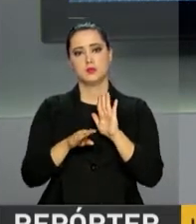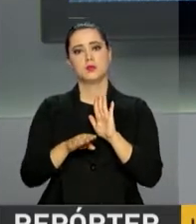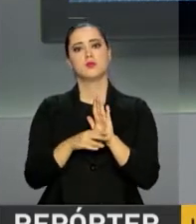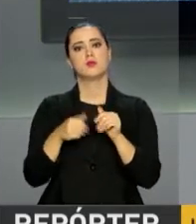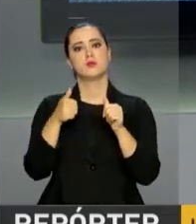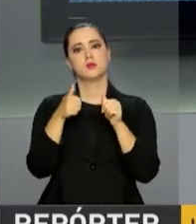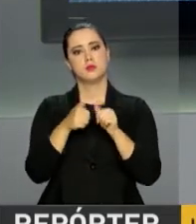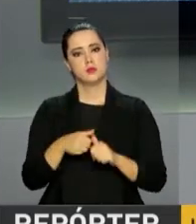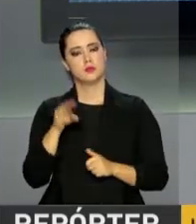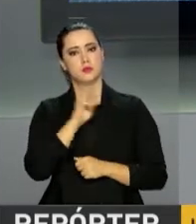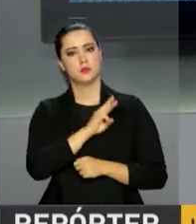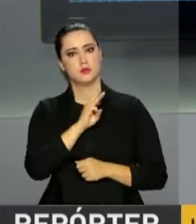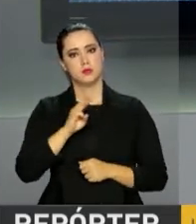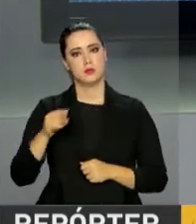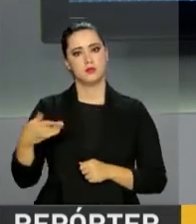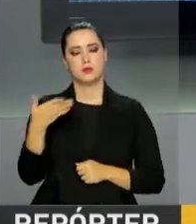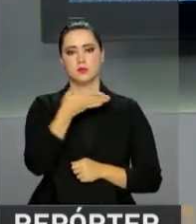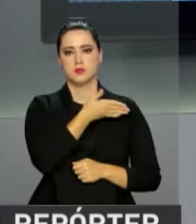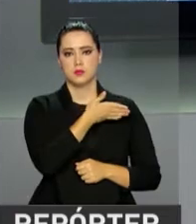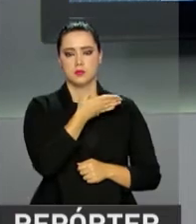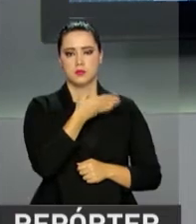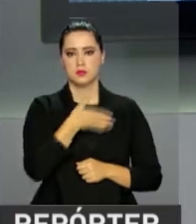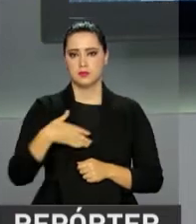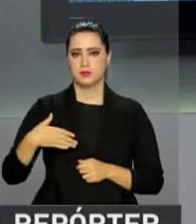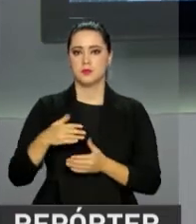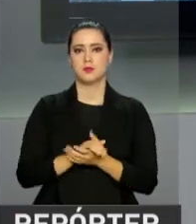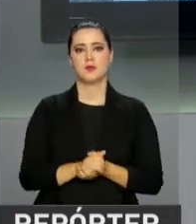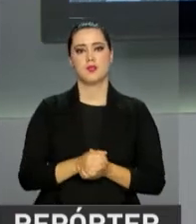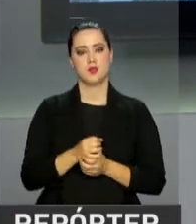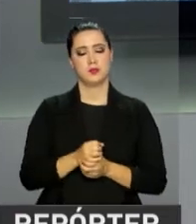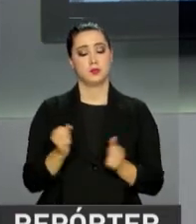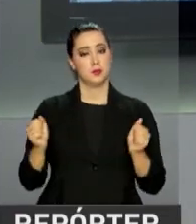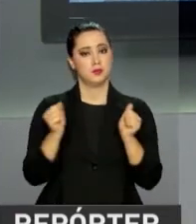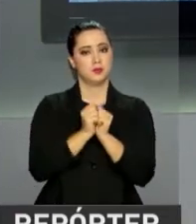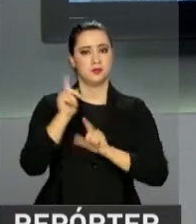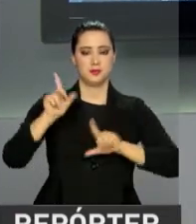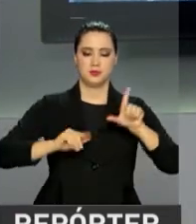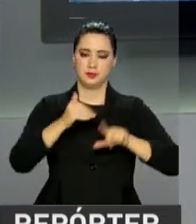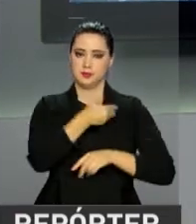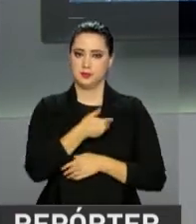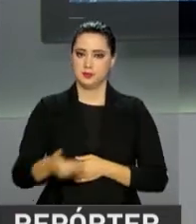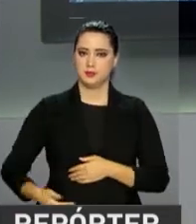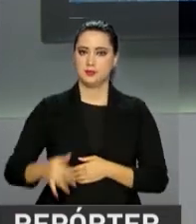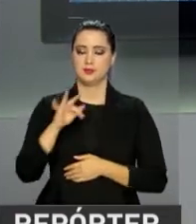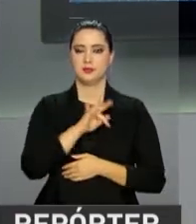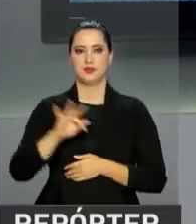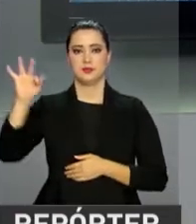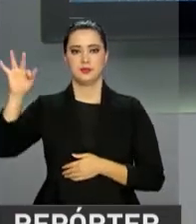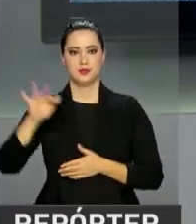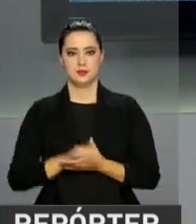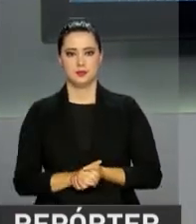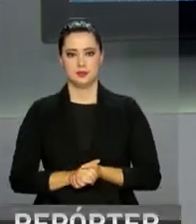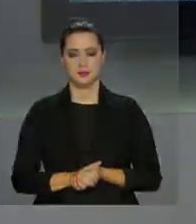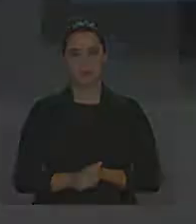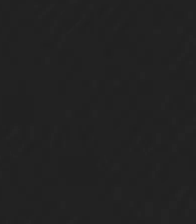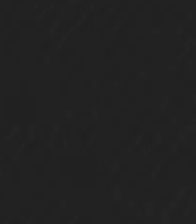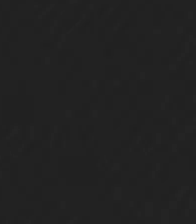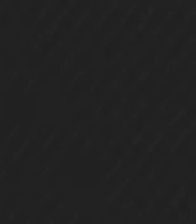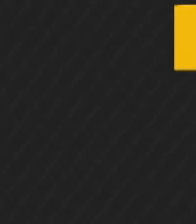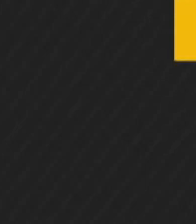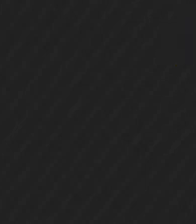e toda a nossa programação também está na página da nbr na internet continue com a gente na nbr a tv do governo federal